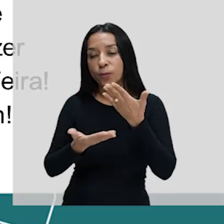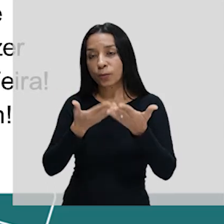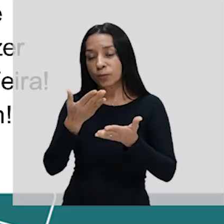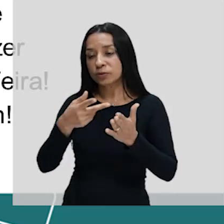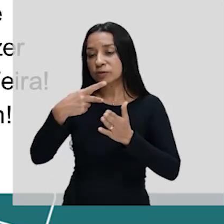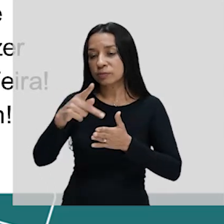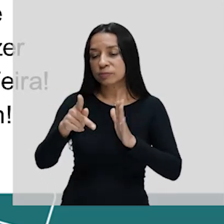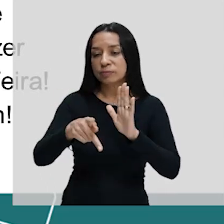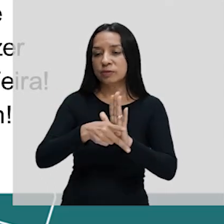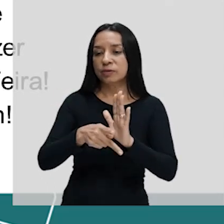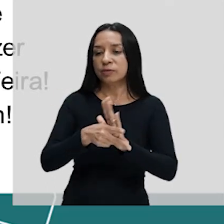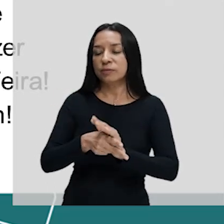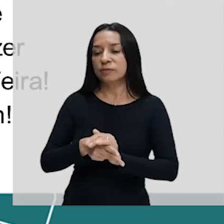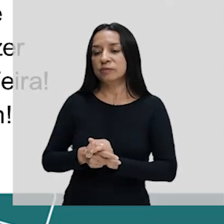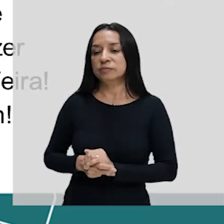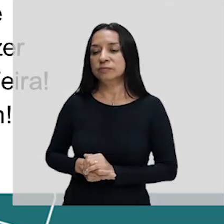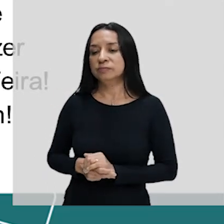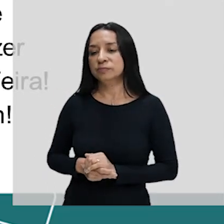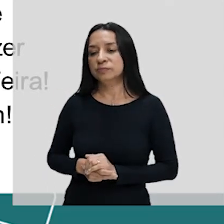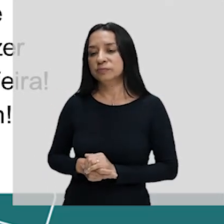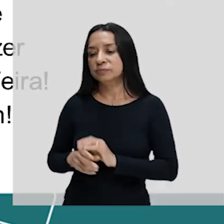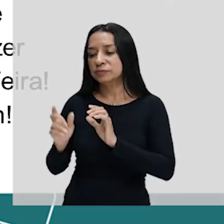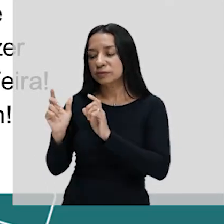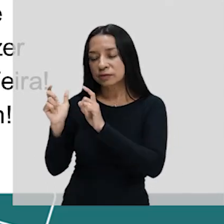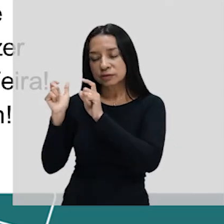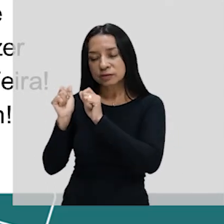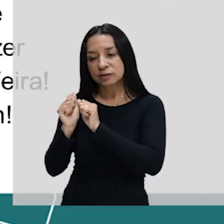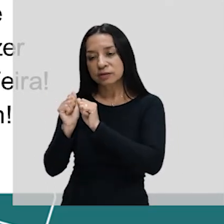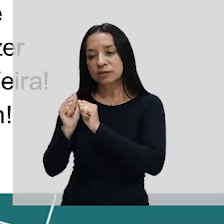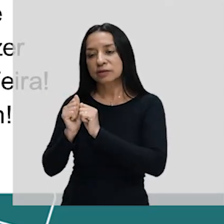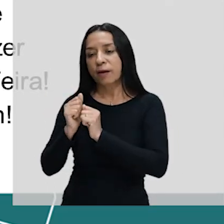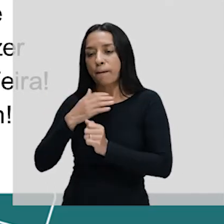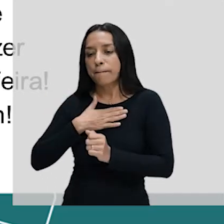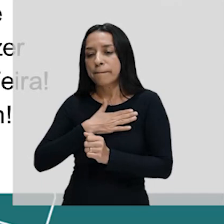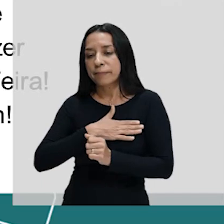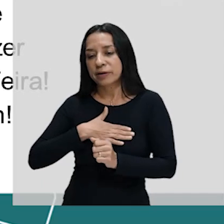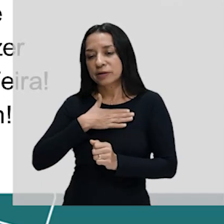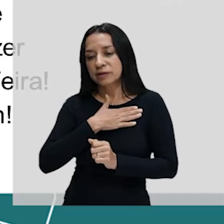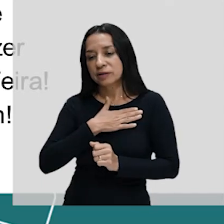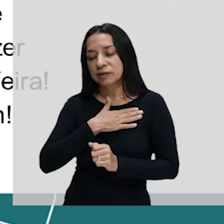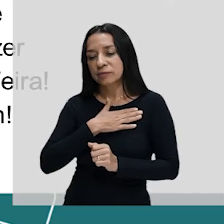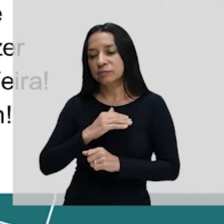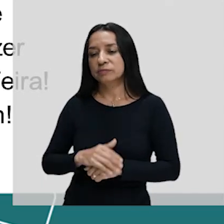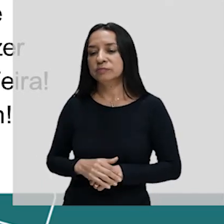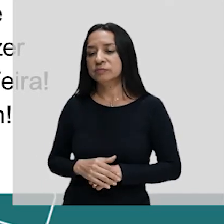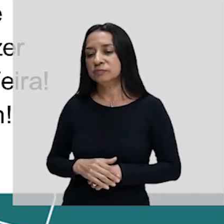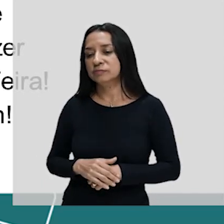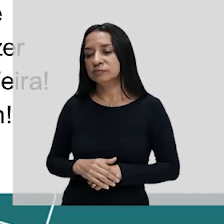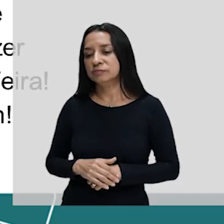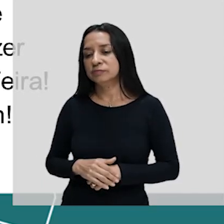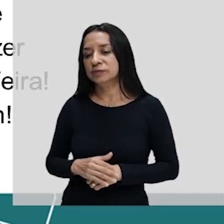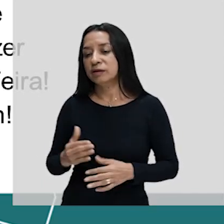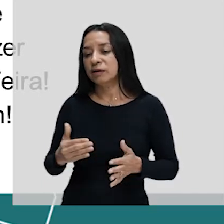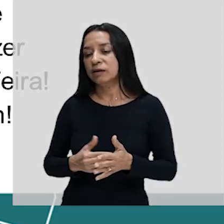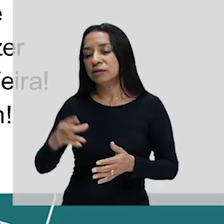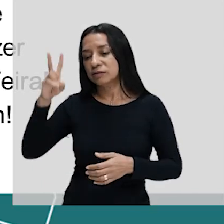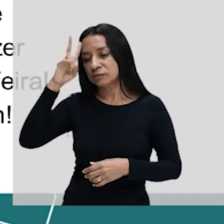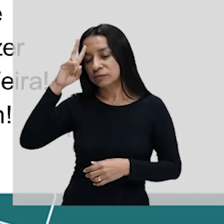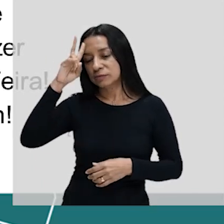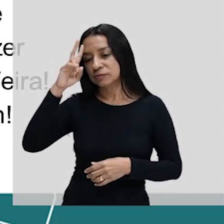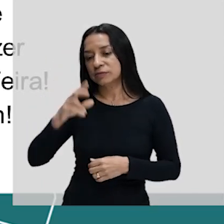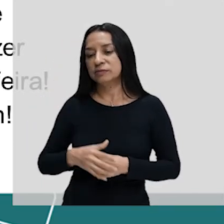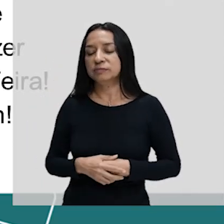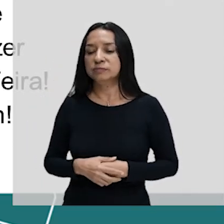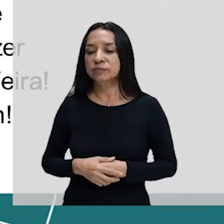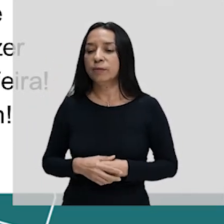saudações, que descanses. Ha sido um prazer, foi um prazer. Hasta el lunes, até segunda-feira. E aqui eu posso